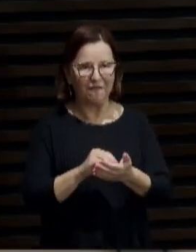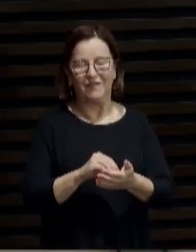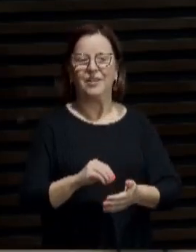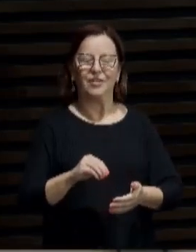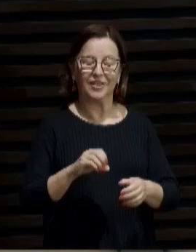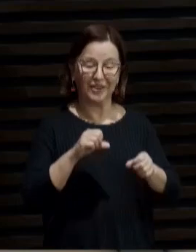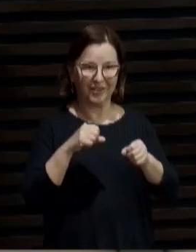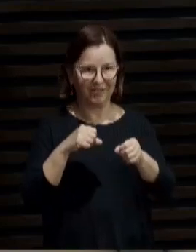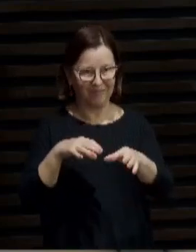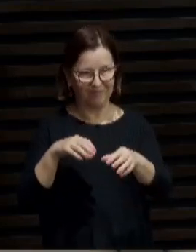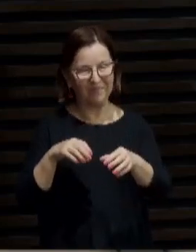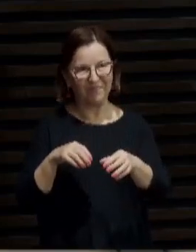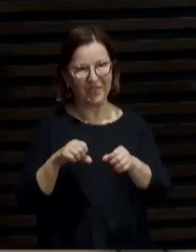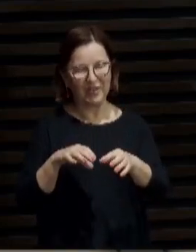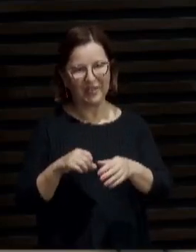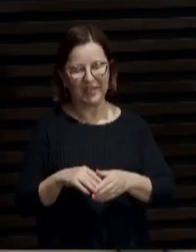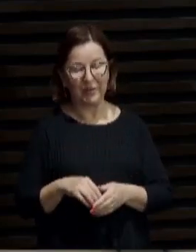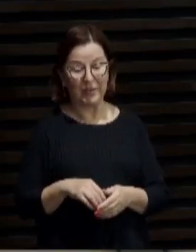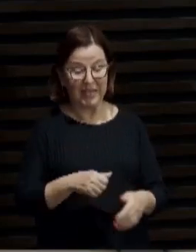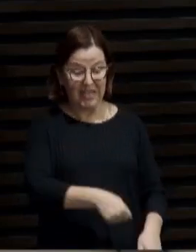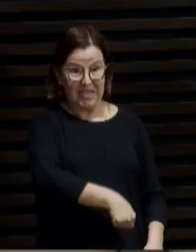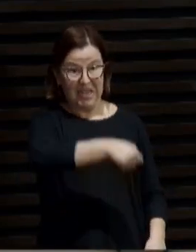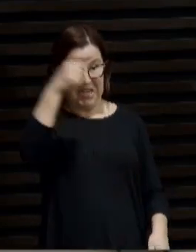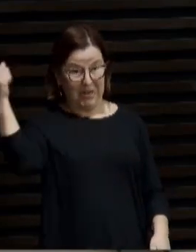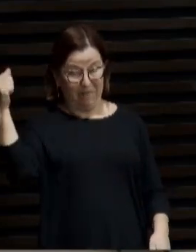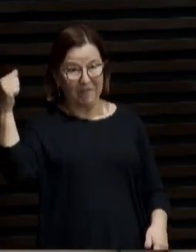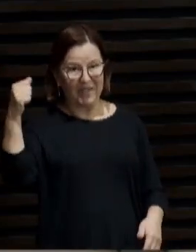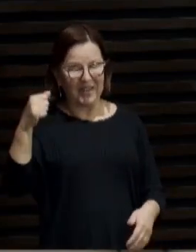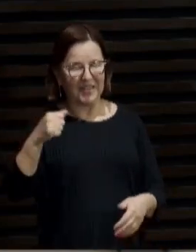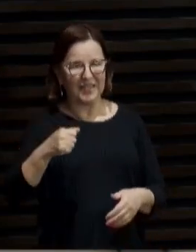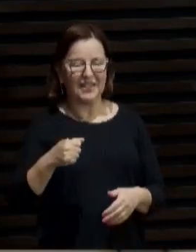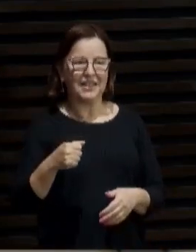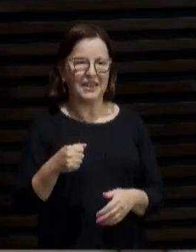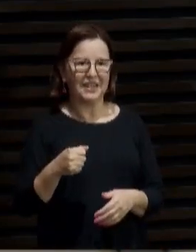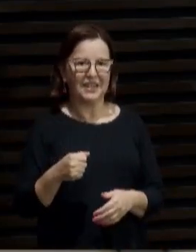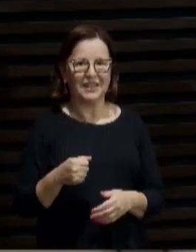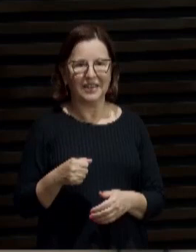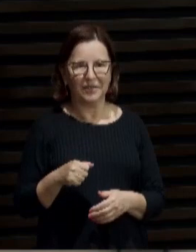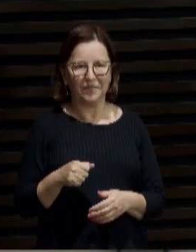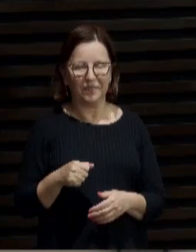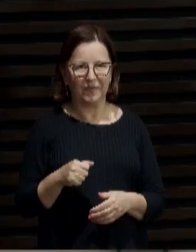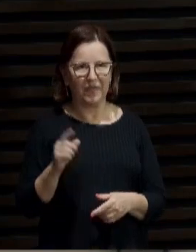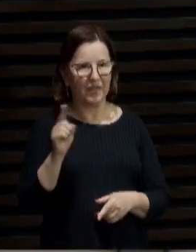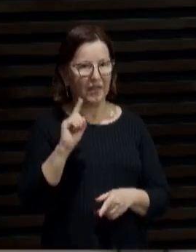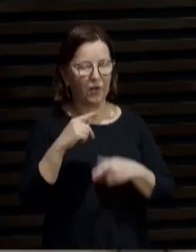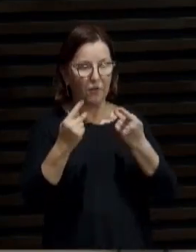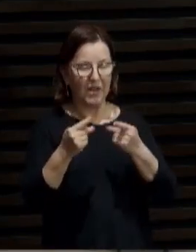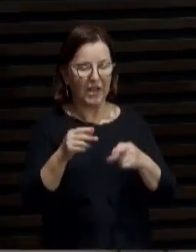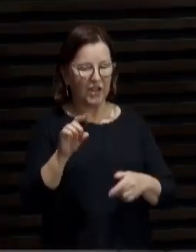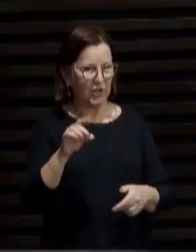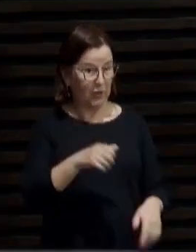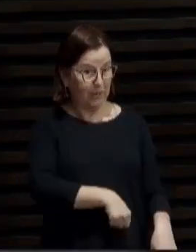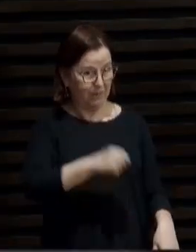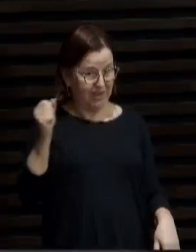2 gumes, citada tanto em Apocalipse 2:12 como em Hebreus 4:12, ela não se refere apenas a uma arma.